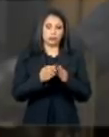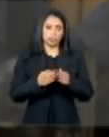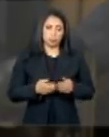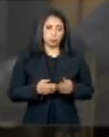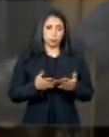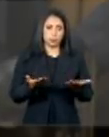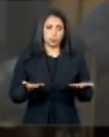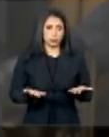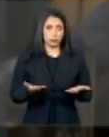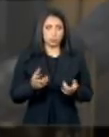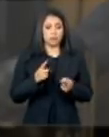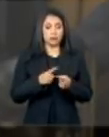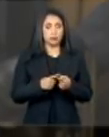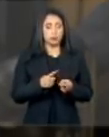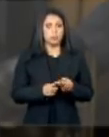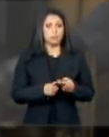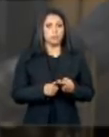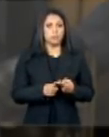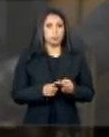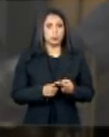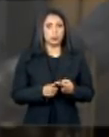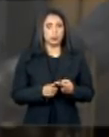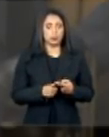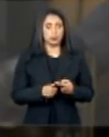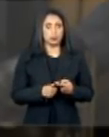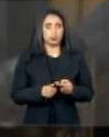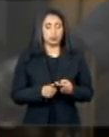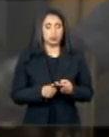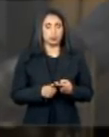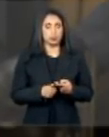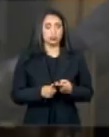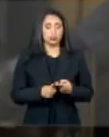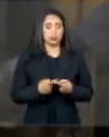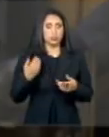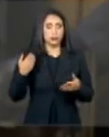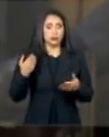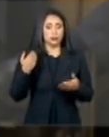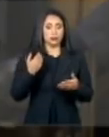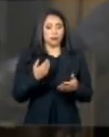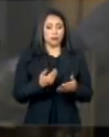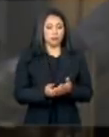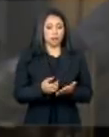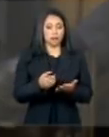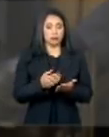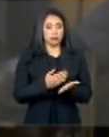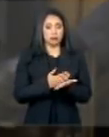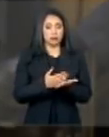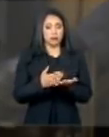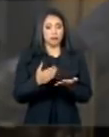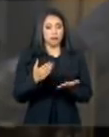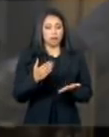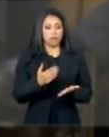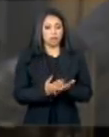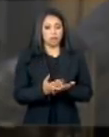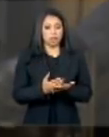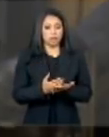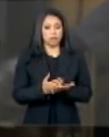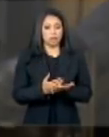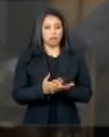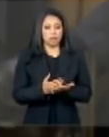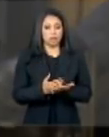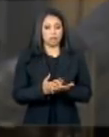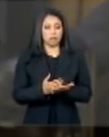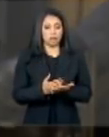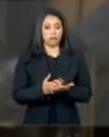que a atuação o prazo é a melhor palavra de início da contagem do marco de decadencial